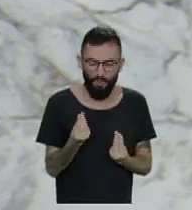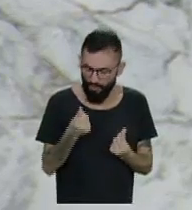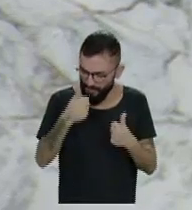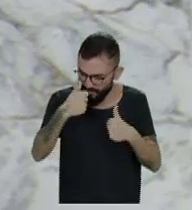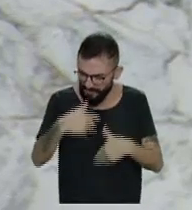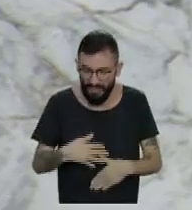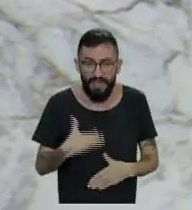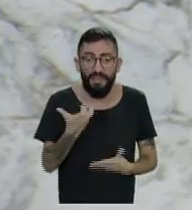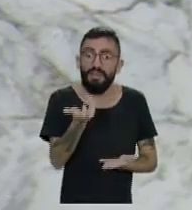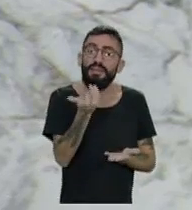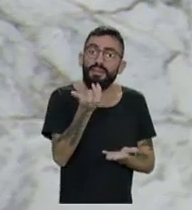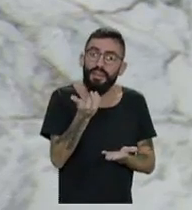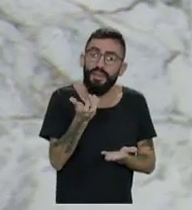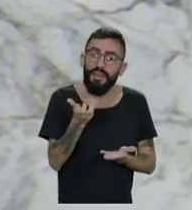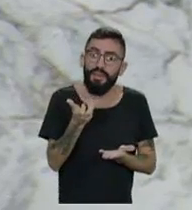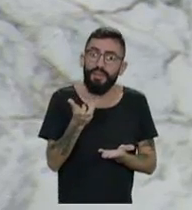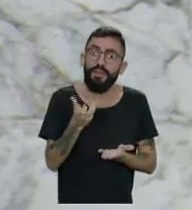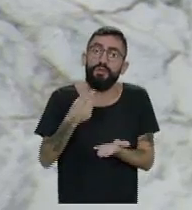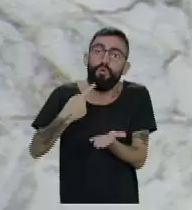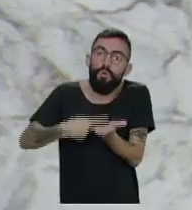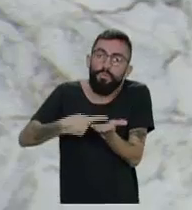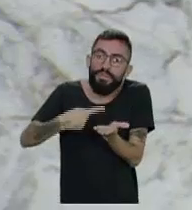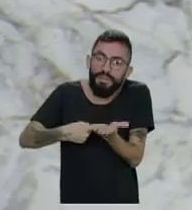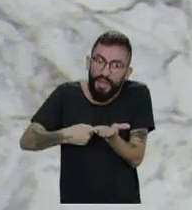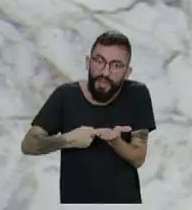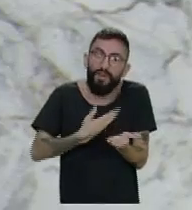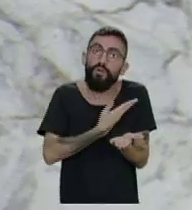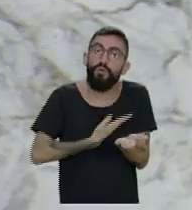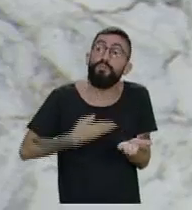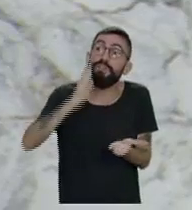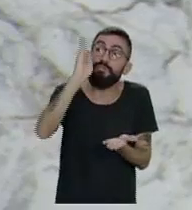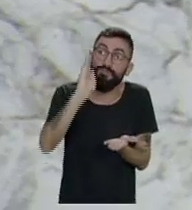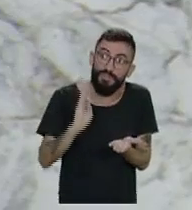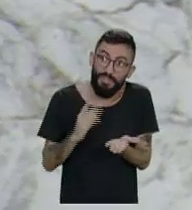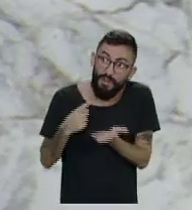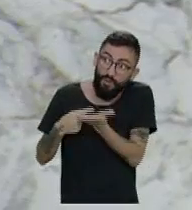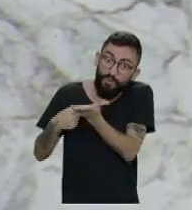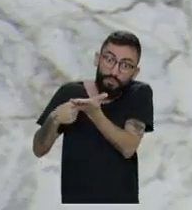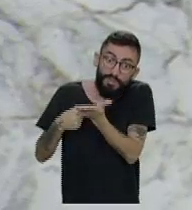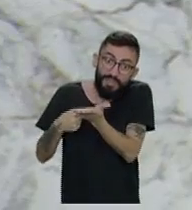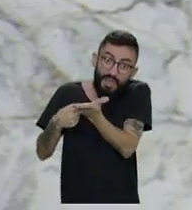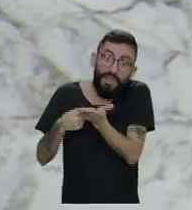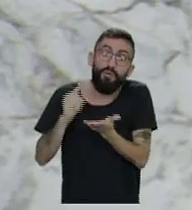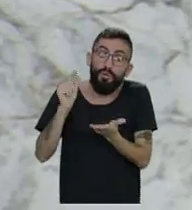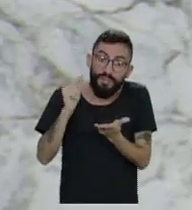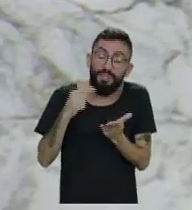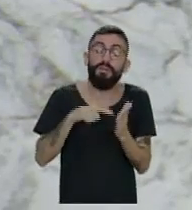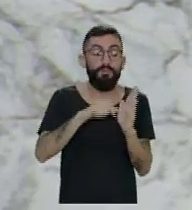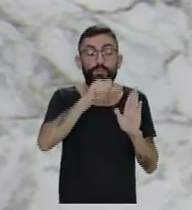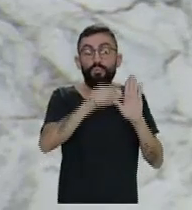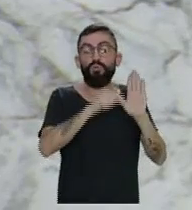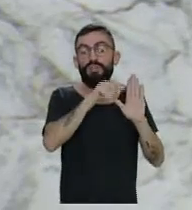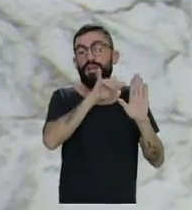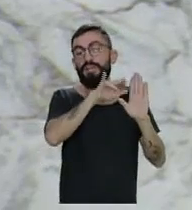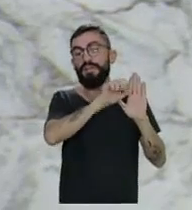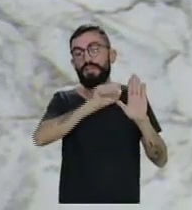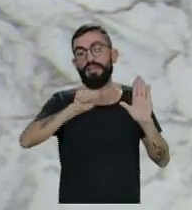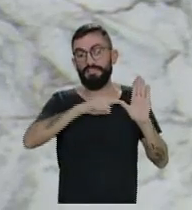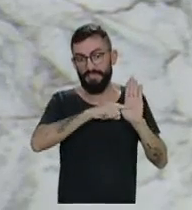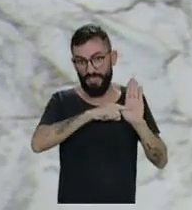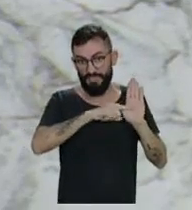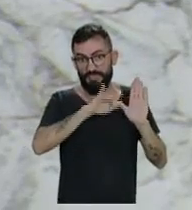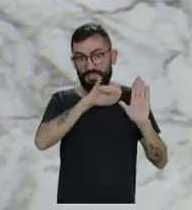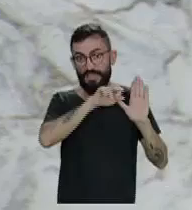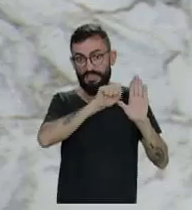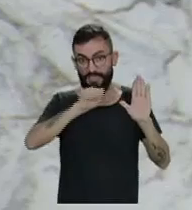combinado e comungado com o governo federal um achatamento na Previdência deixando de Fora